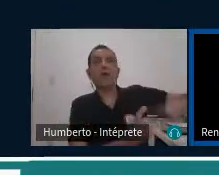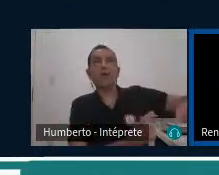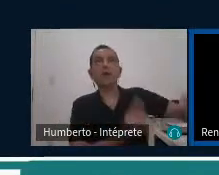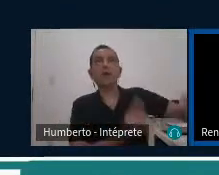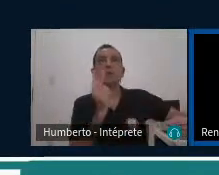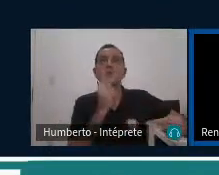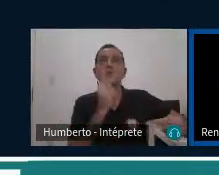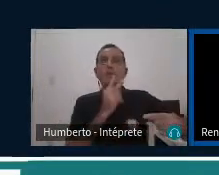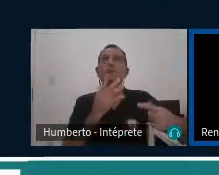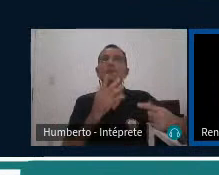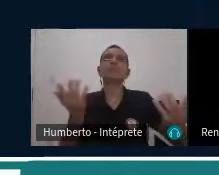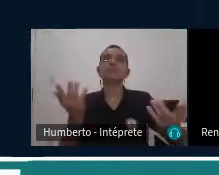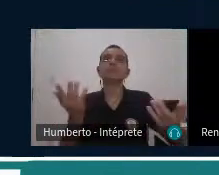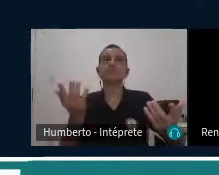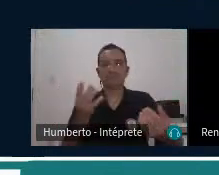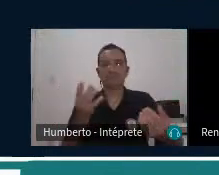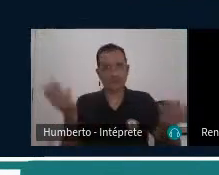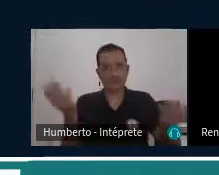comigo.